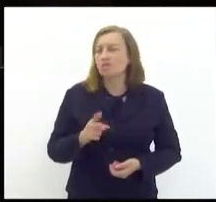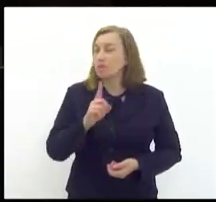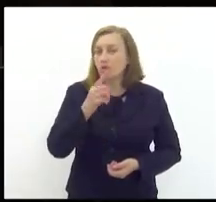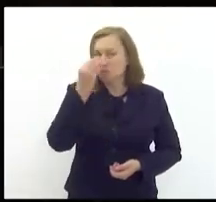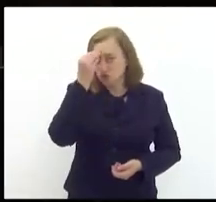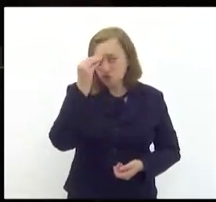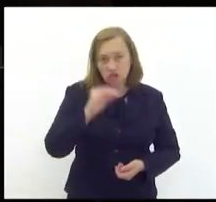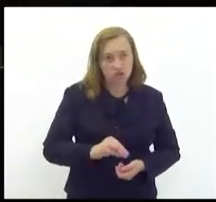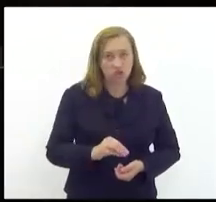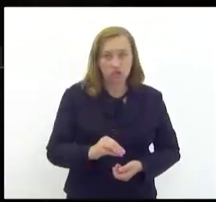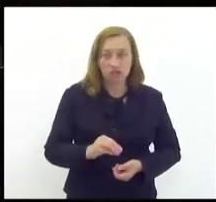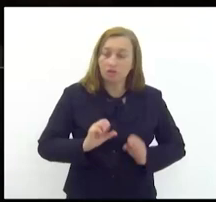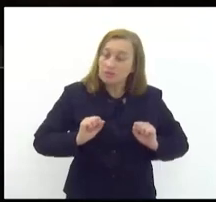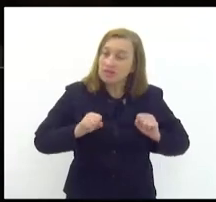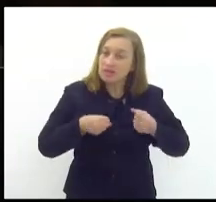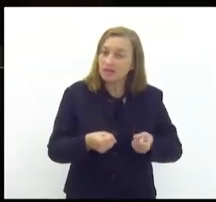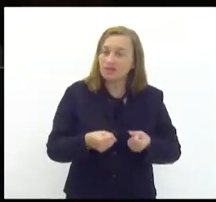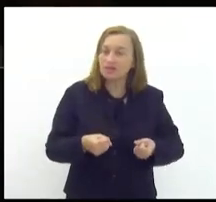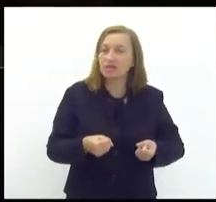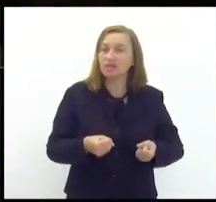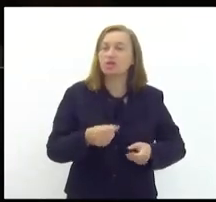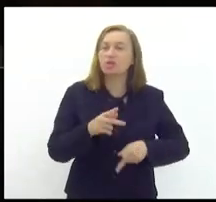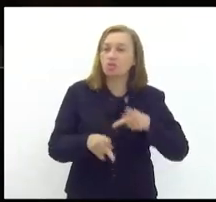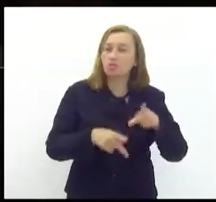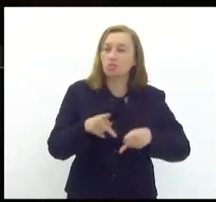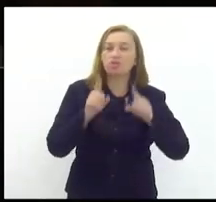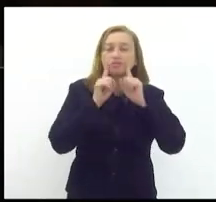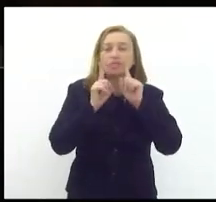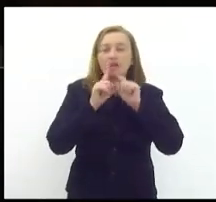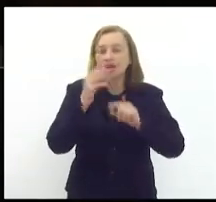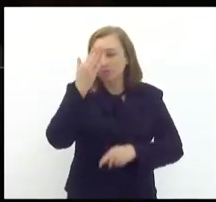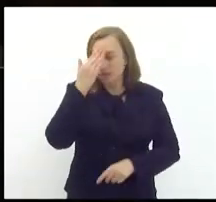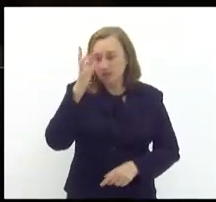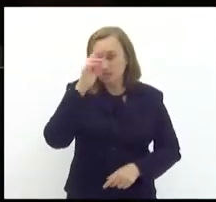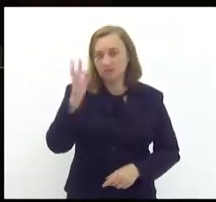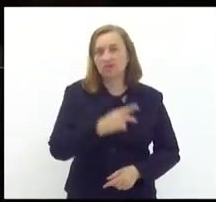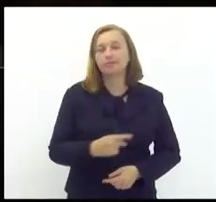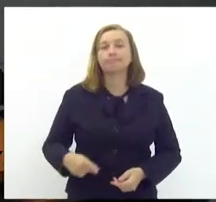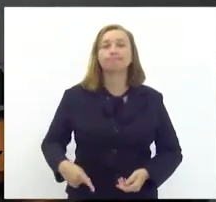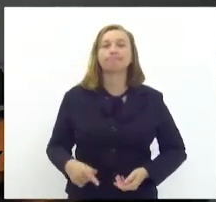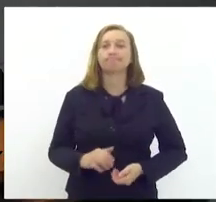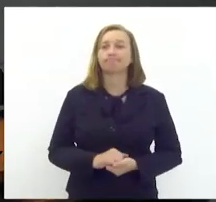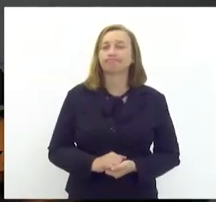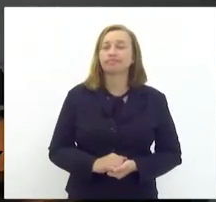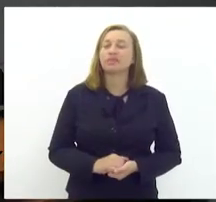defendendo a população de bem da cidade de Maricá Muito obrigado presidente